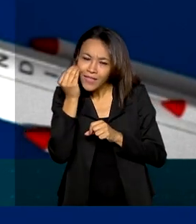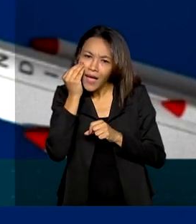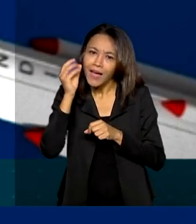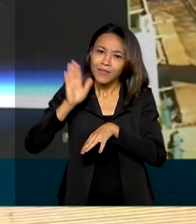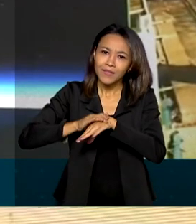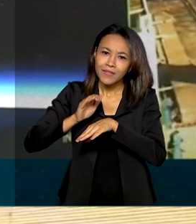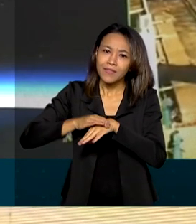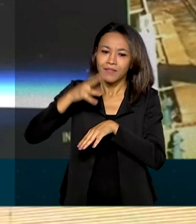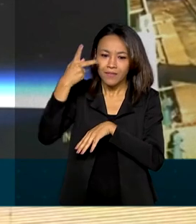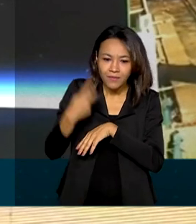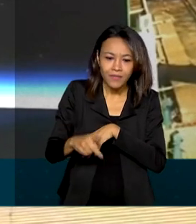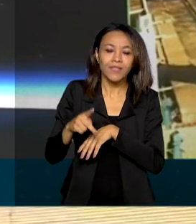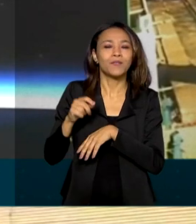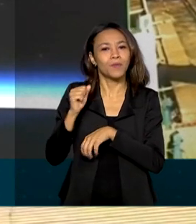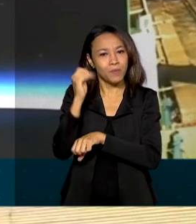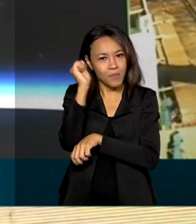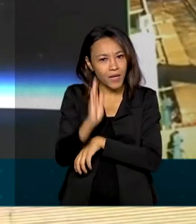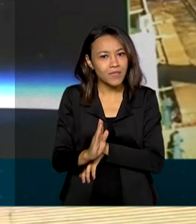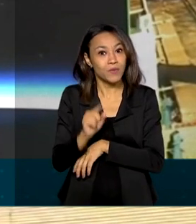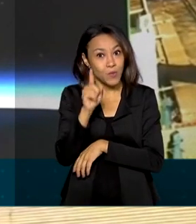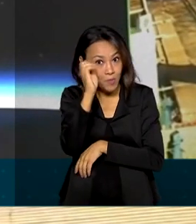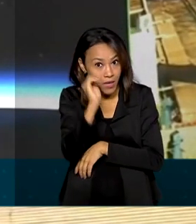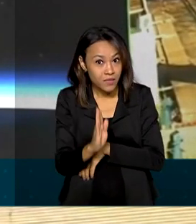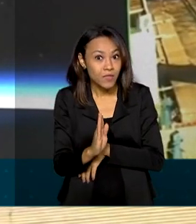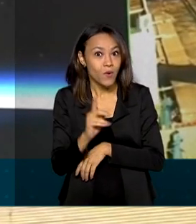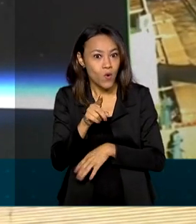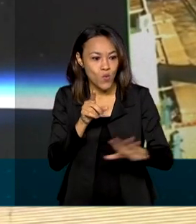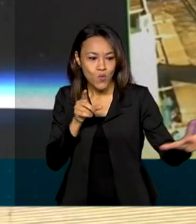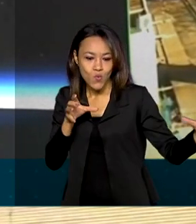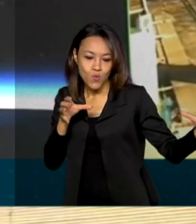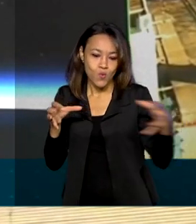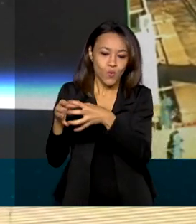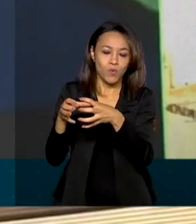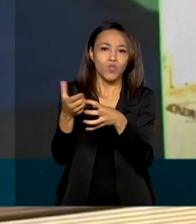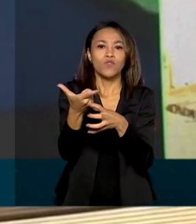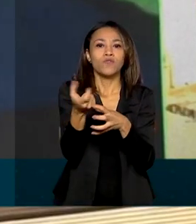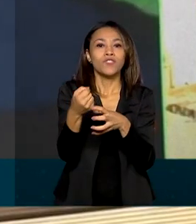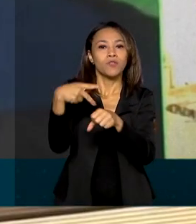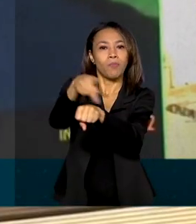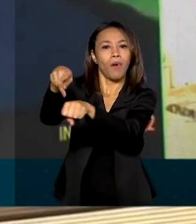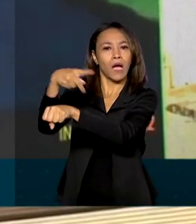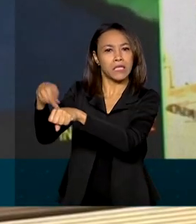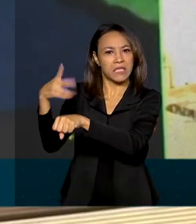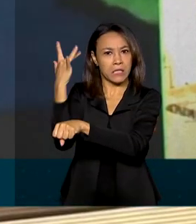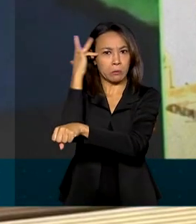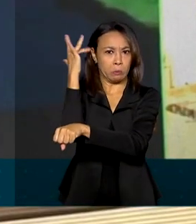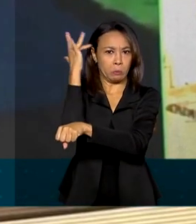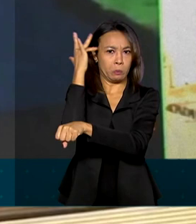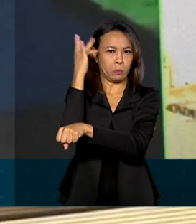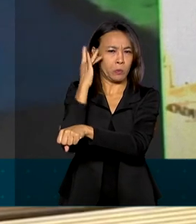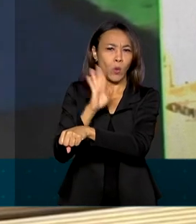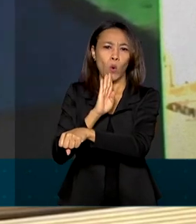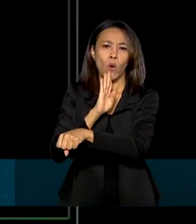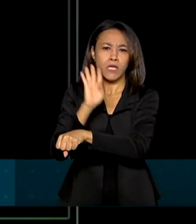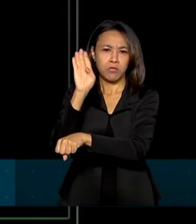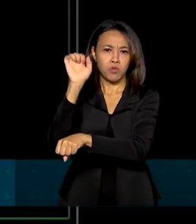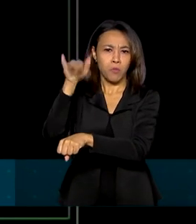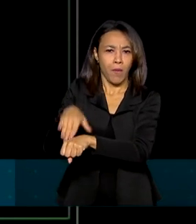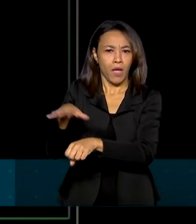operado no país e faz com que o Brasil passe a um grupo de 20 países que dominam o ciclo completo de